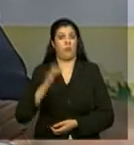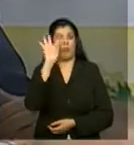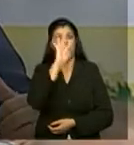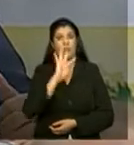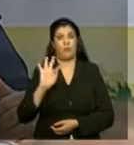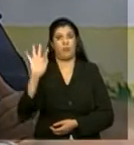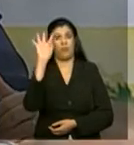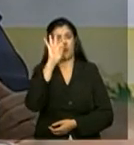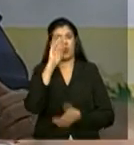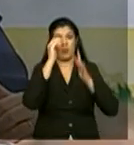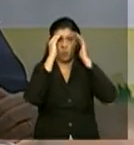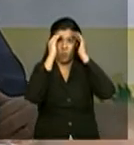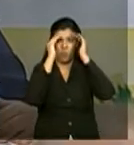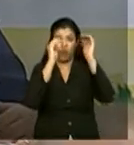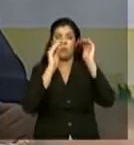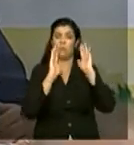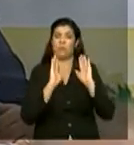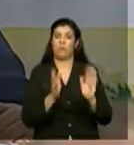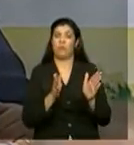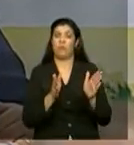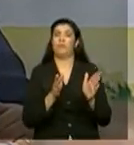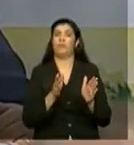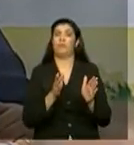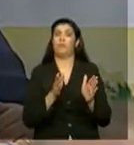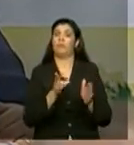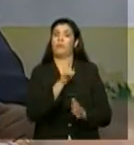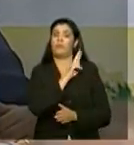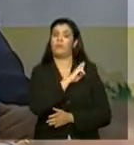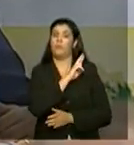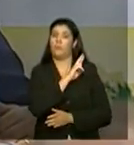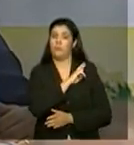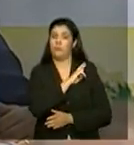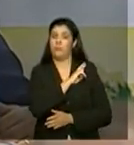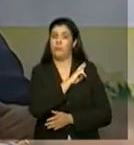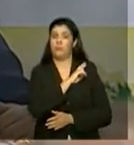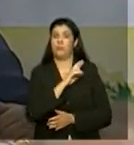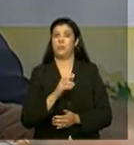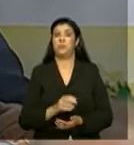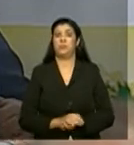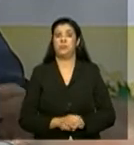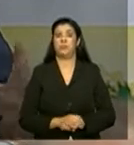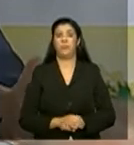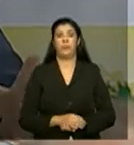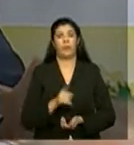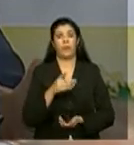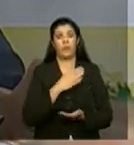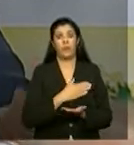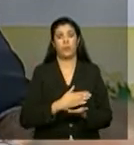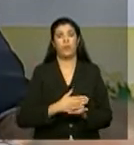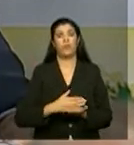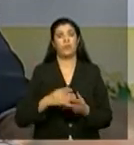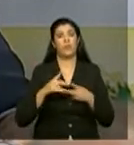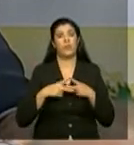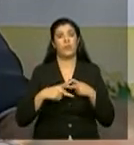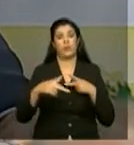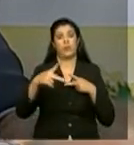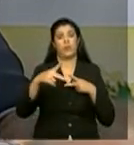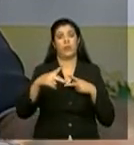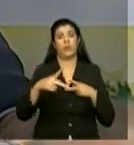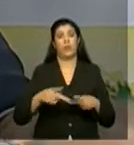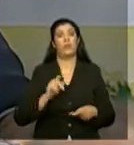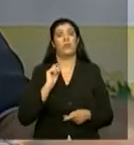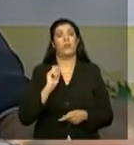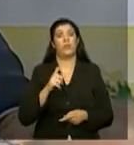nós cumprimos a nossa a nossa parte na nossa responsabilidade nesta neste processo e